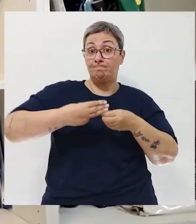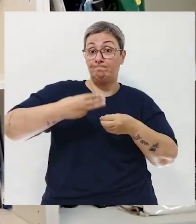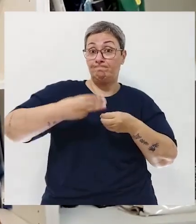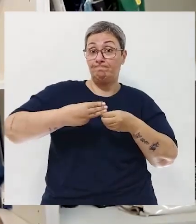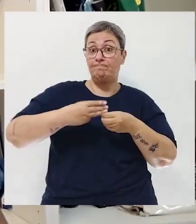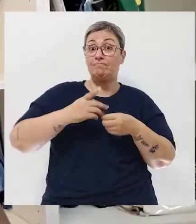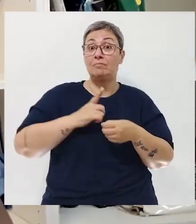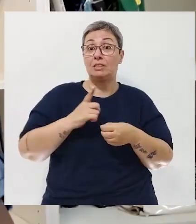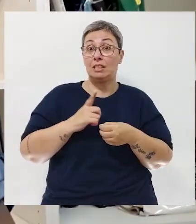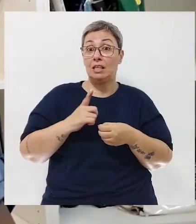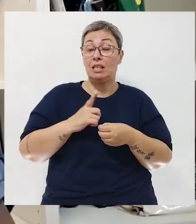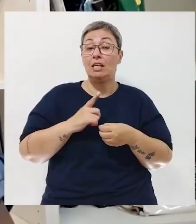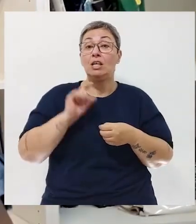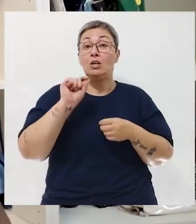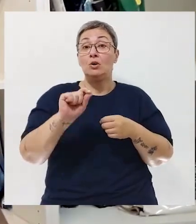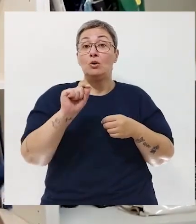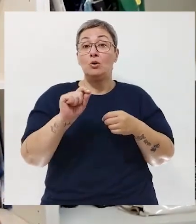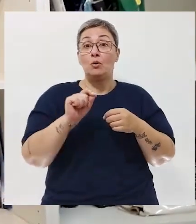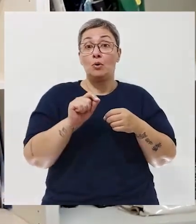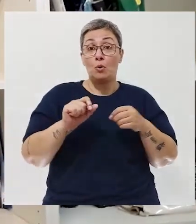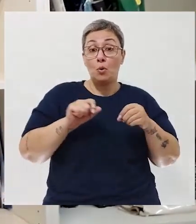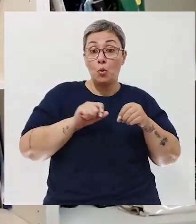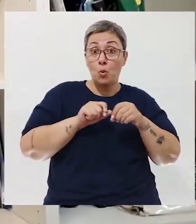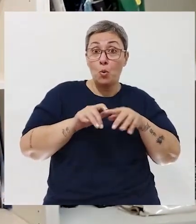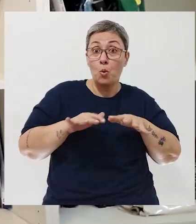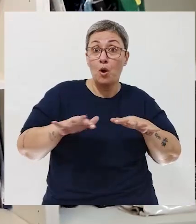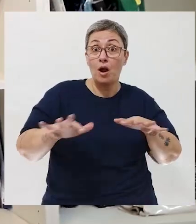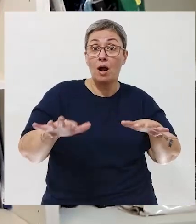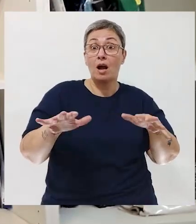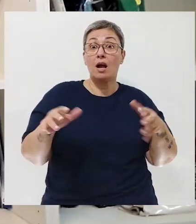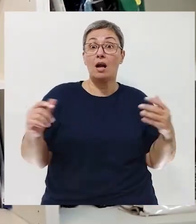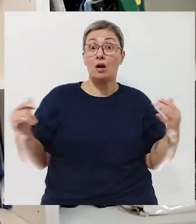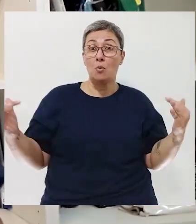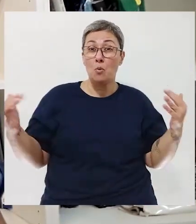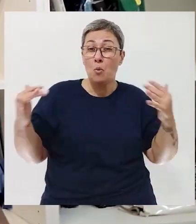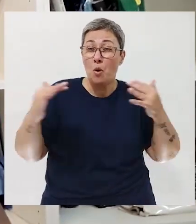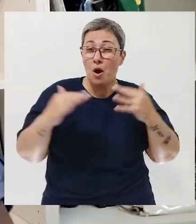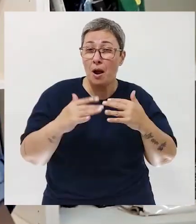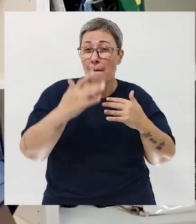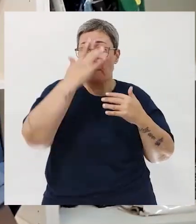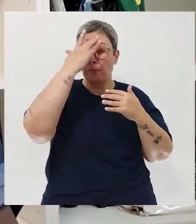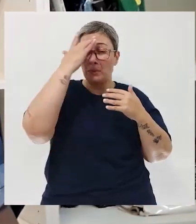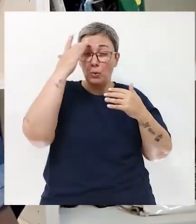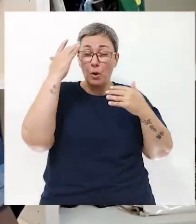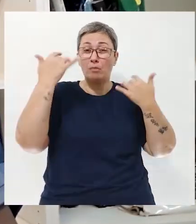município, o afluxo do contingente humano